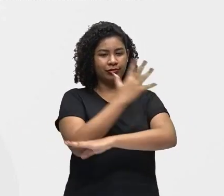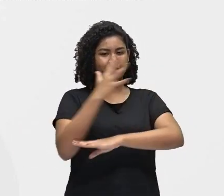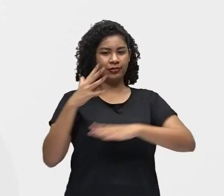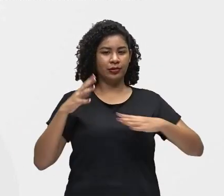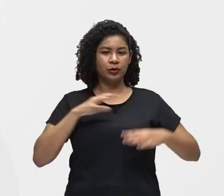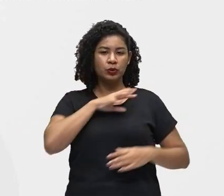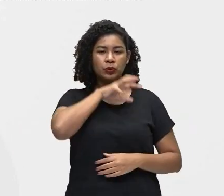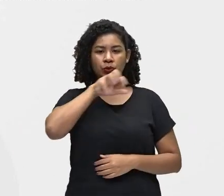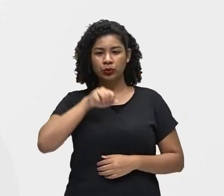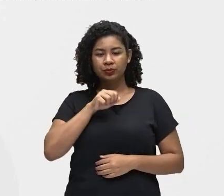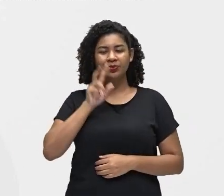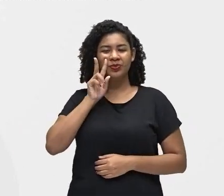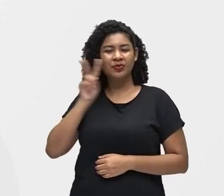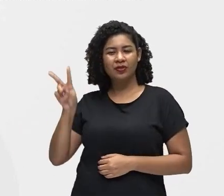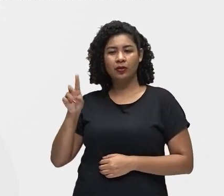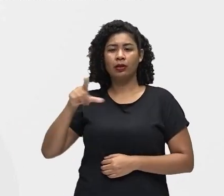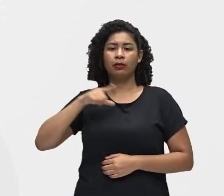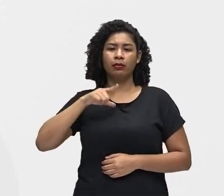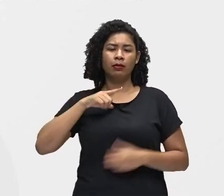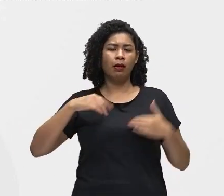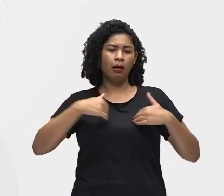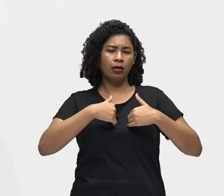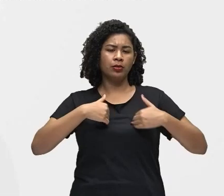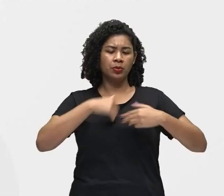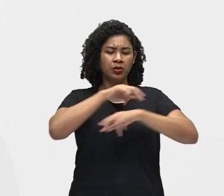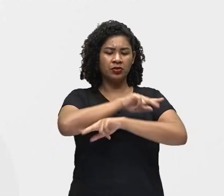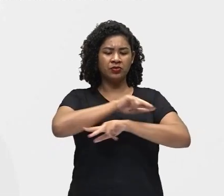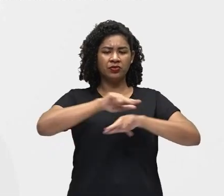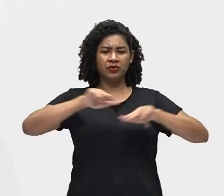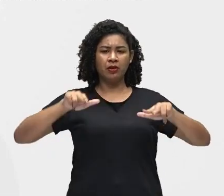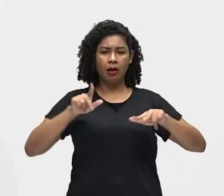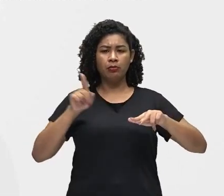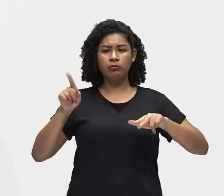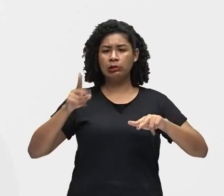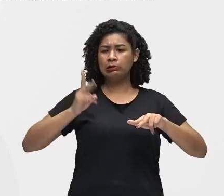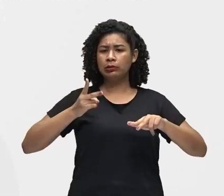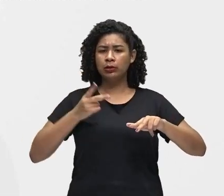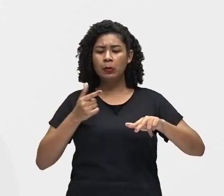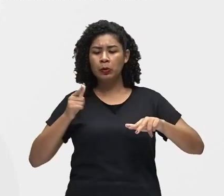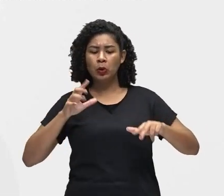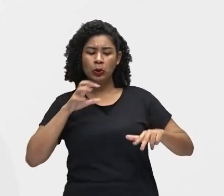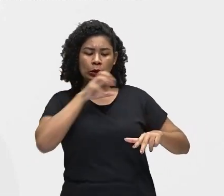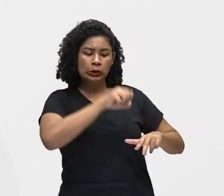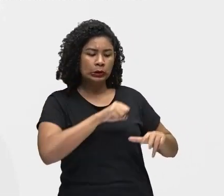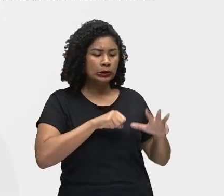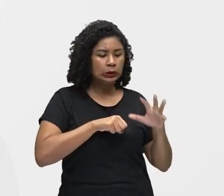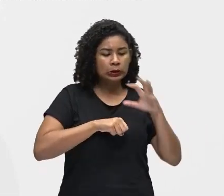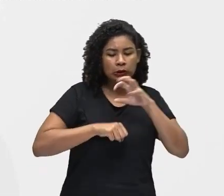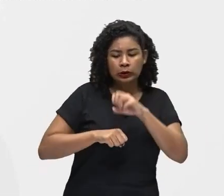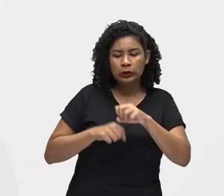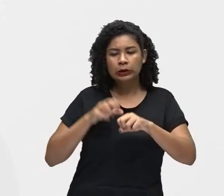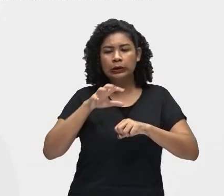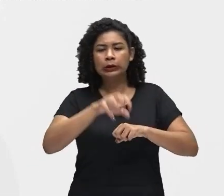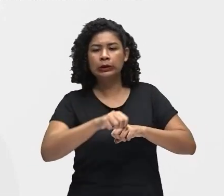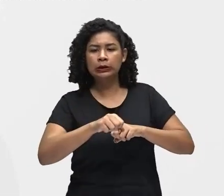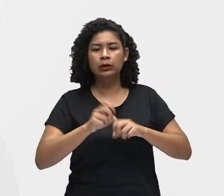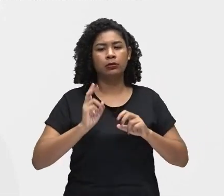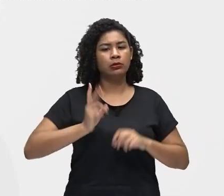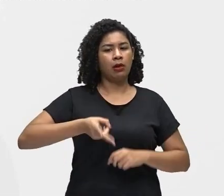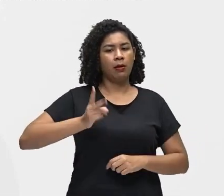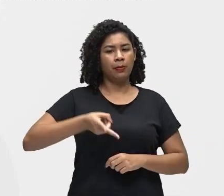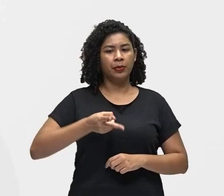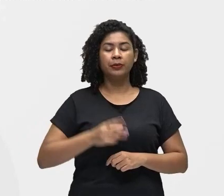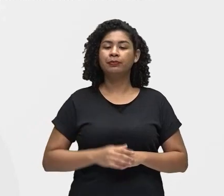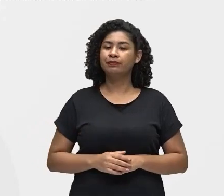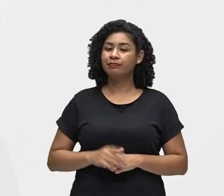organismos servindo de alimento para o outro, certo? Servindo de alimento para outros, né, como está escrito aí pra gente. Então, olha só, o que a gente tem aí?